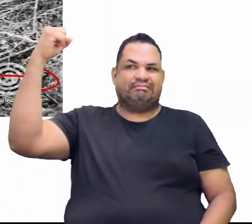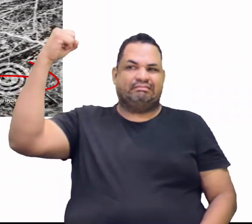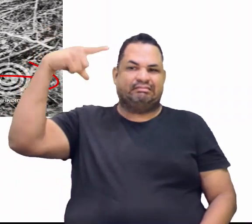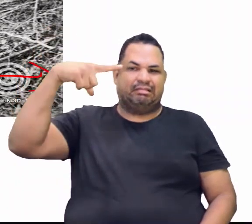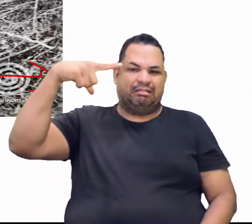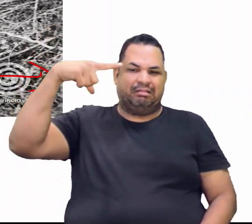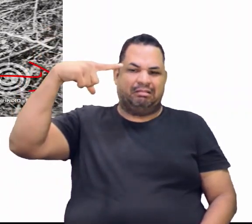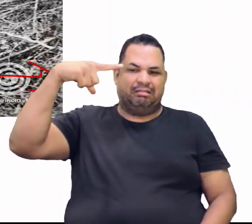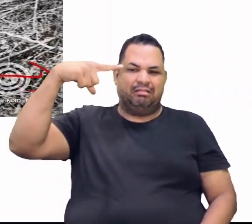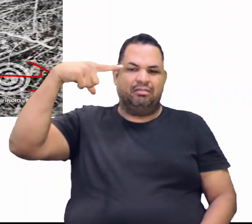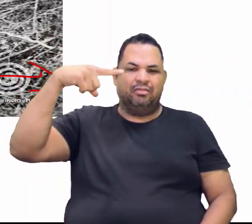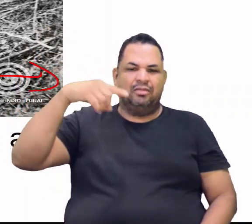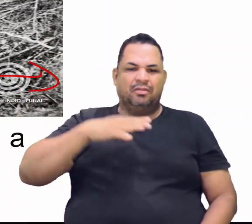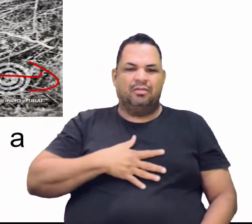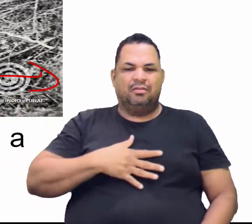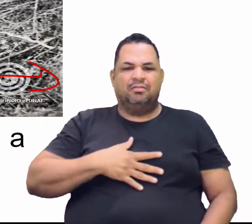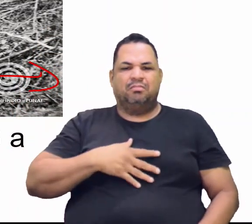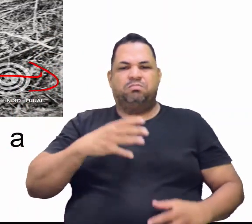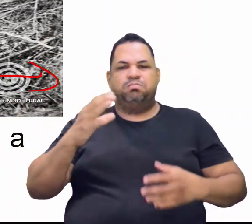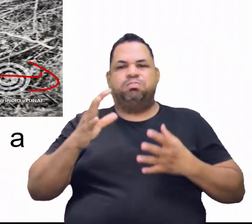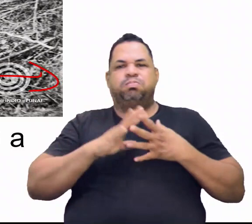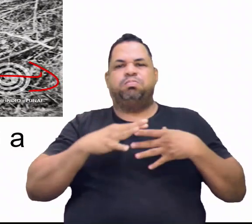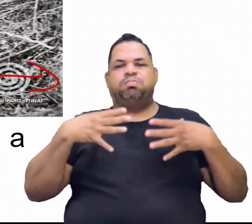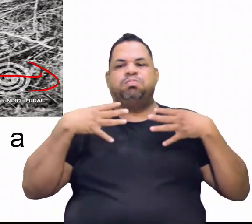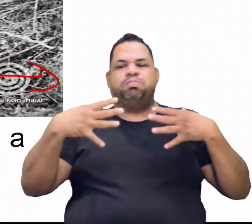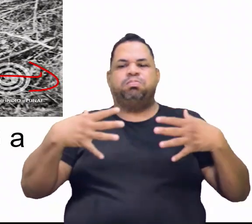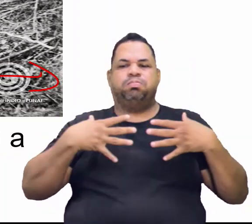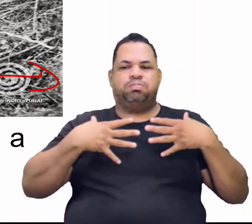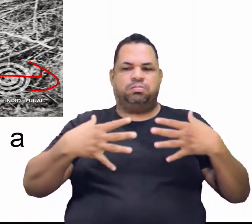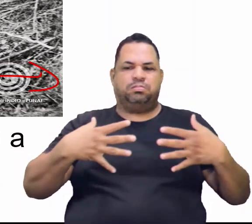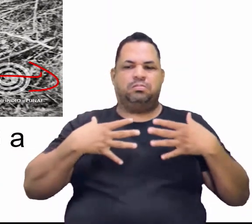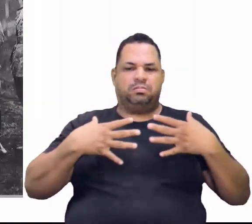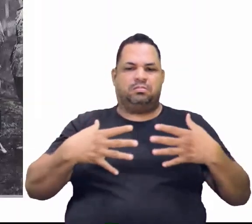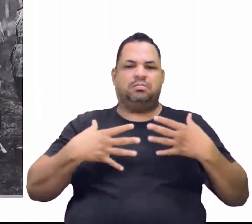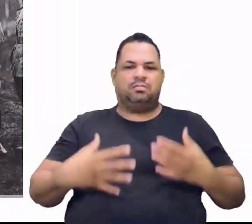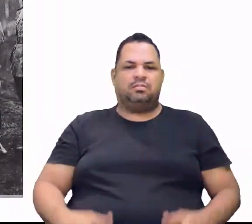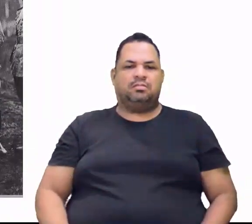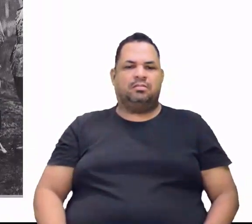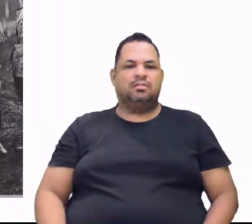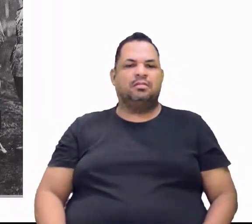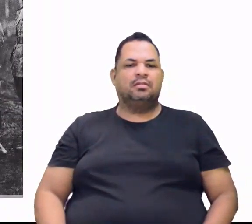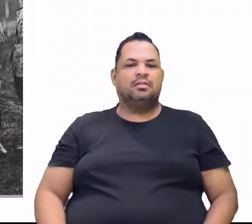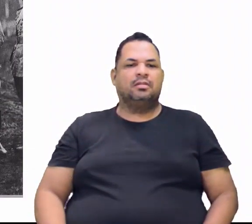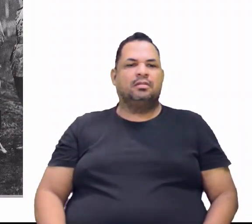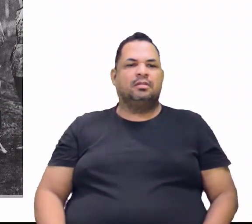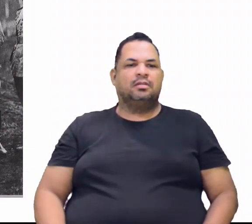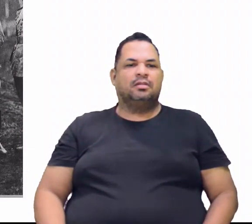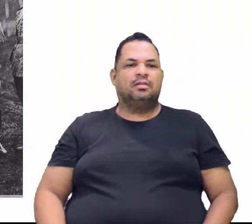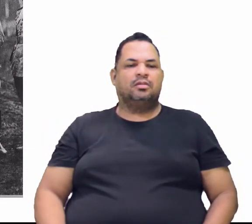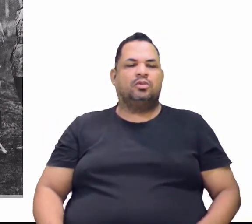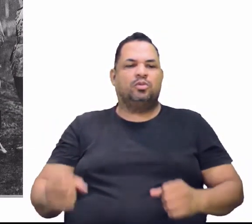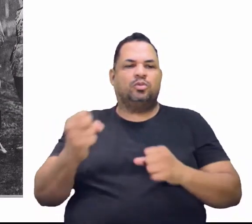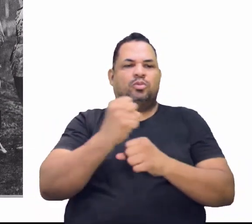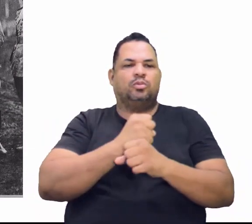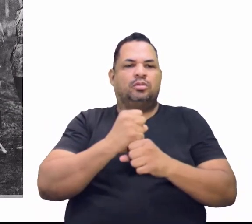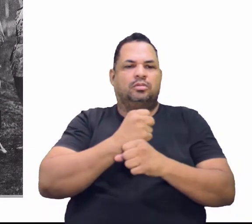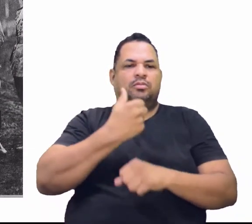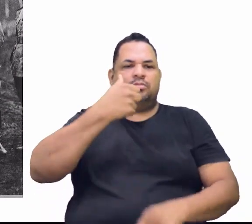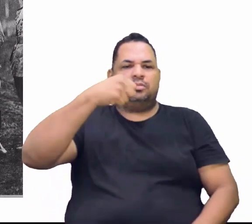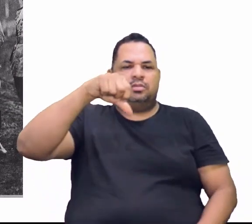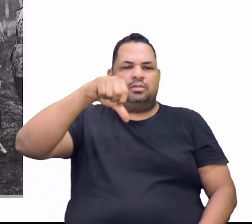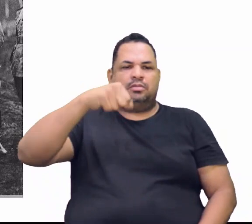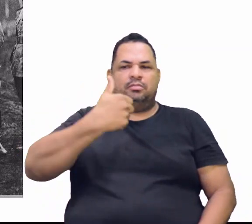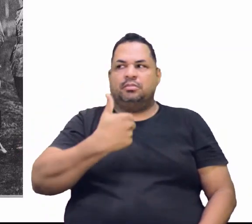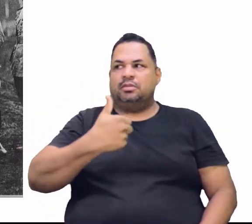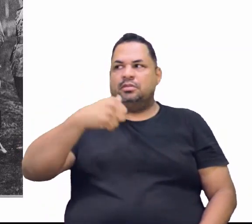escaldante, que nem é calor ali em Cuiabá, né? Tá aí, os caras eram fera. Seguimos. Em